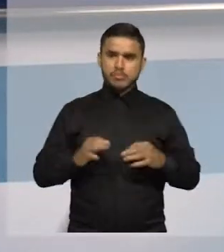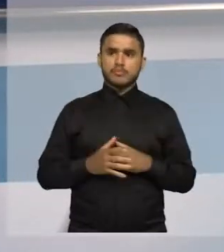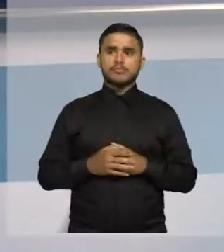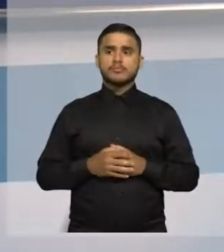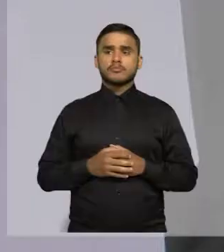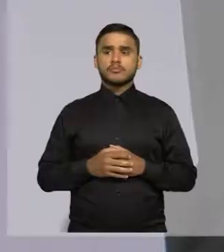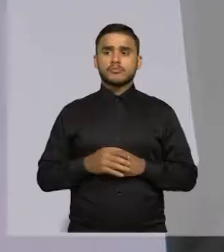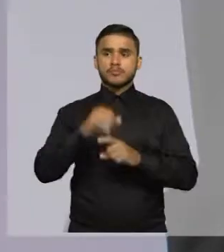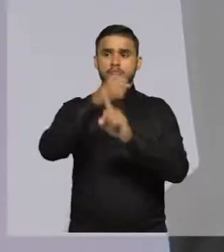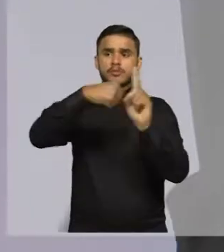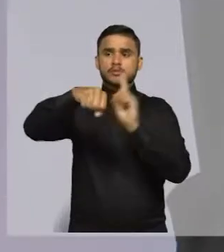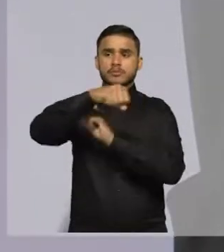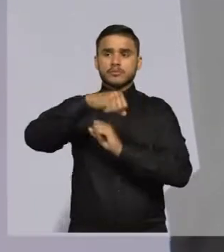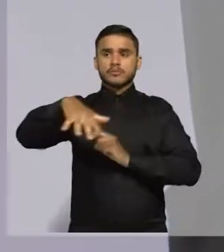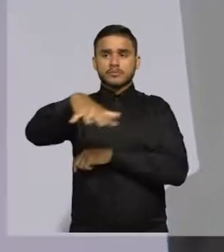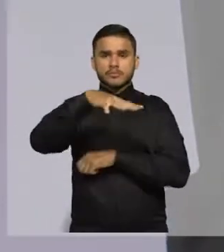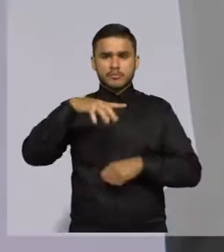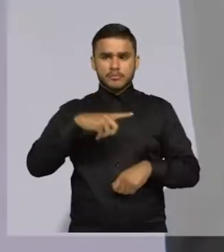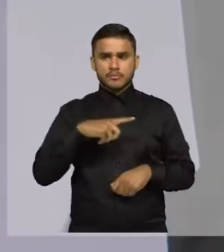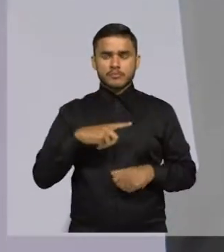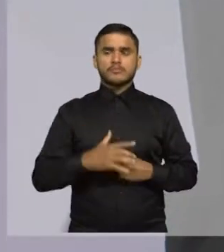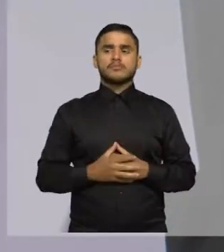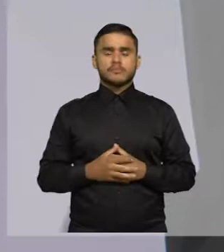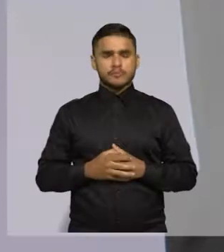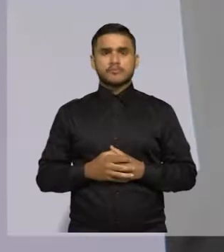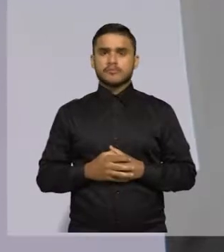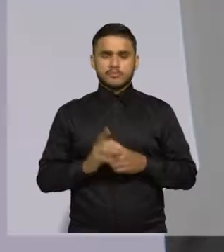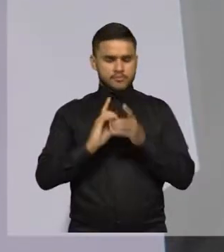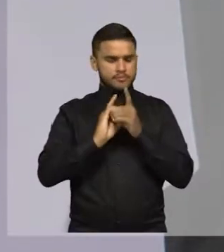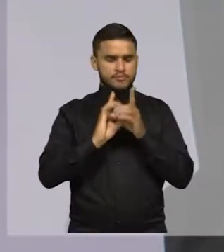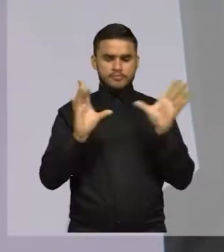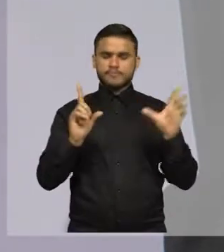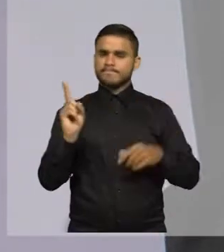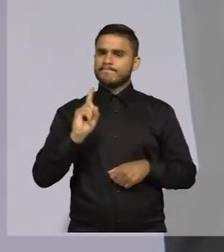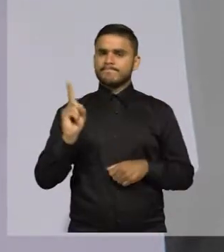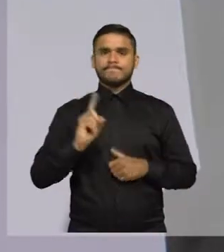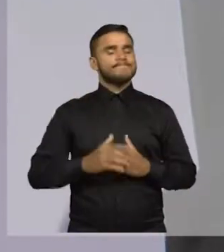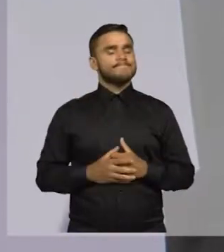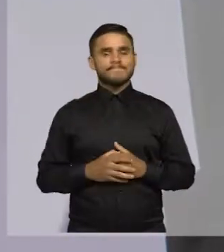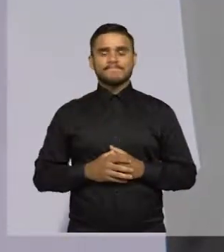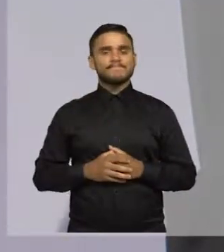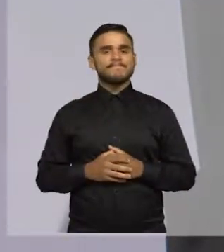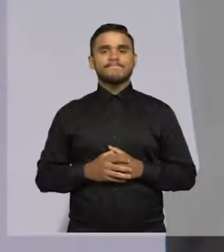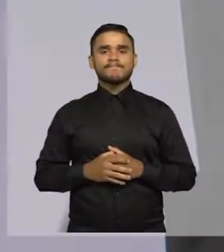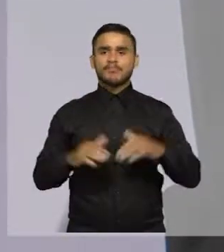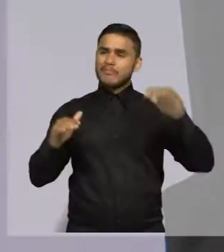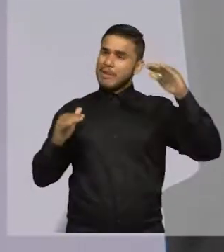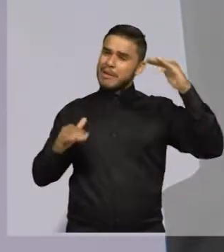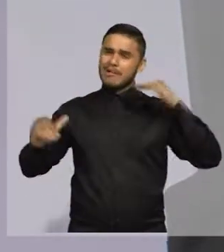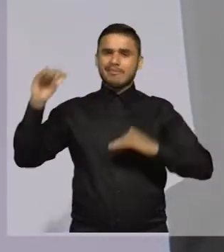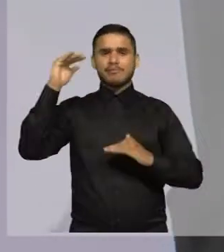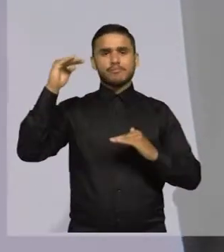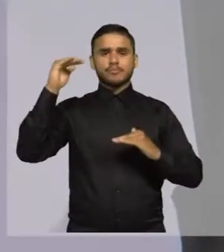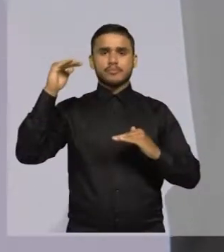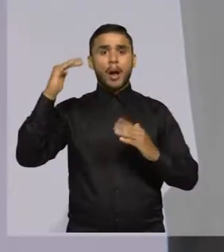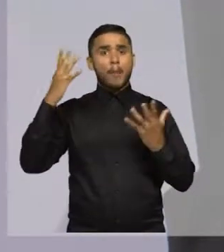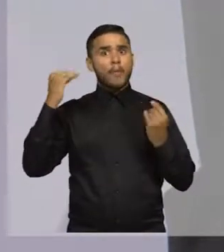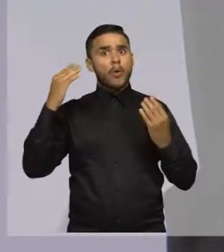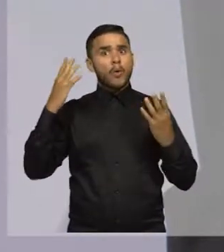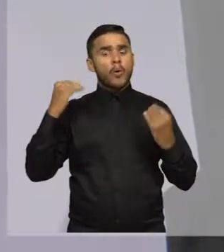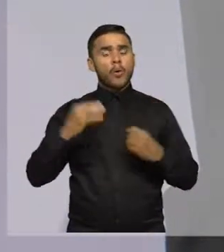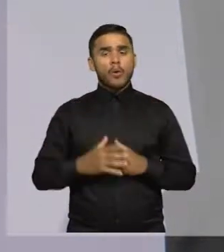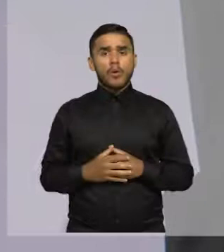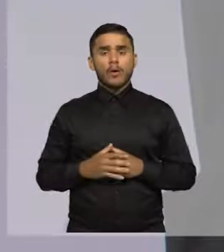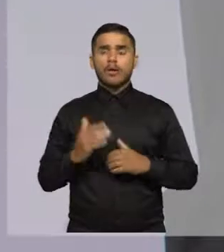sim. Mas do ponto de vista social, nós estamos muito longe de ser uma democracia. Porque a